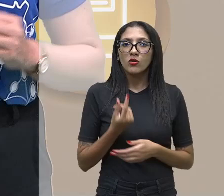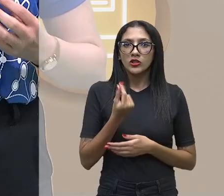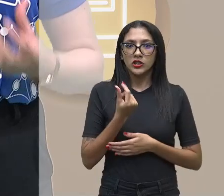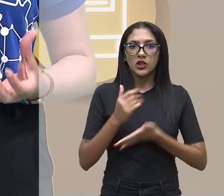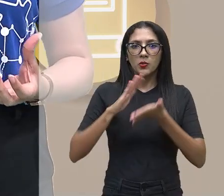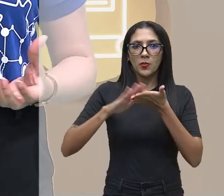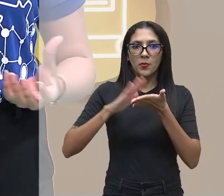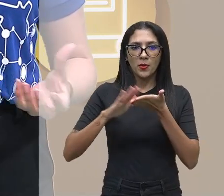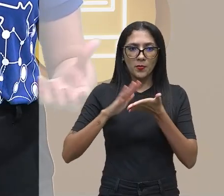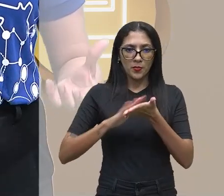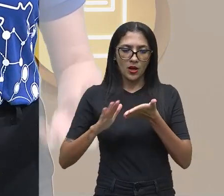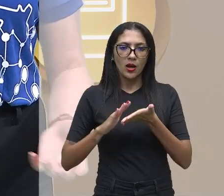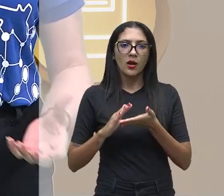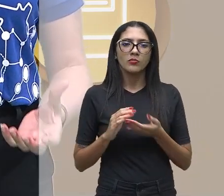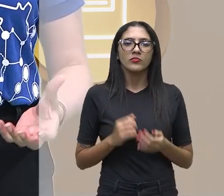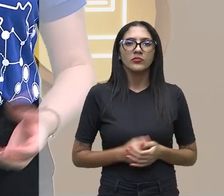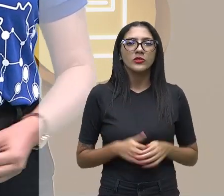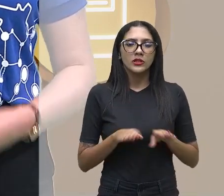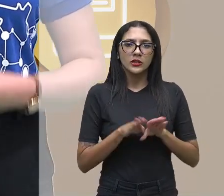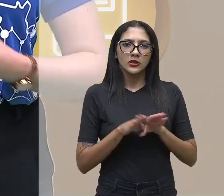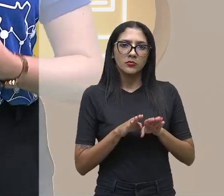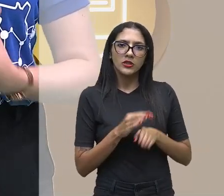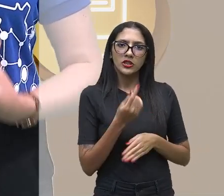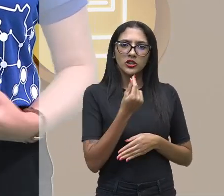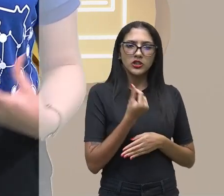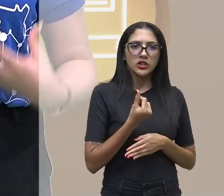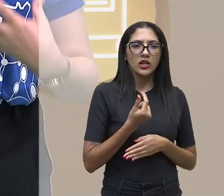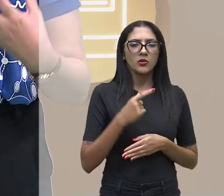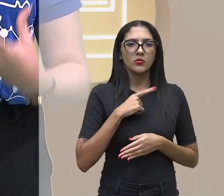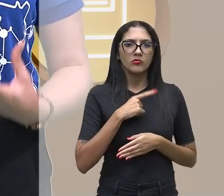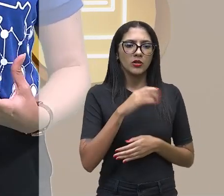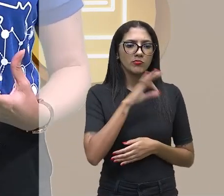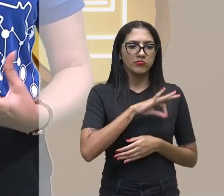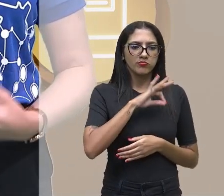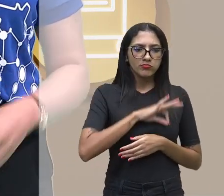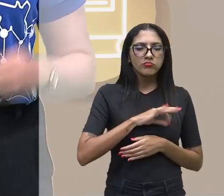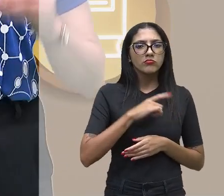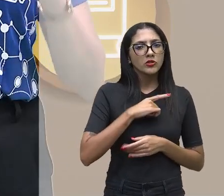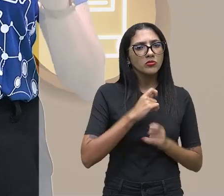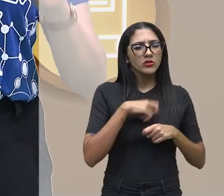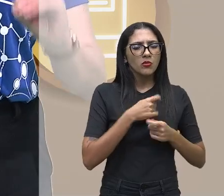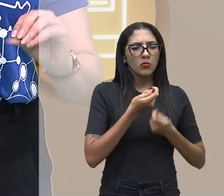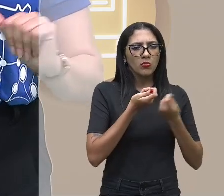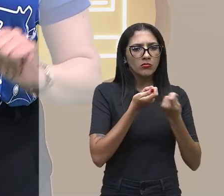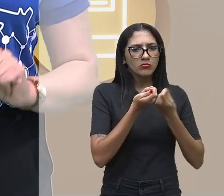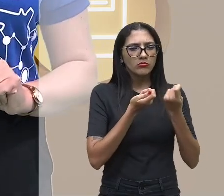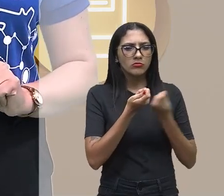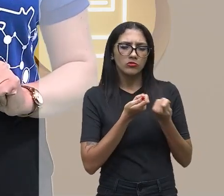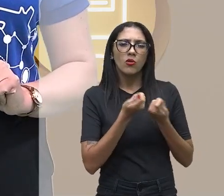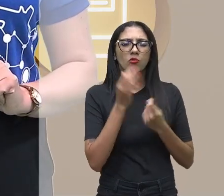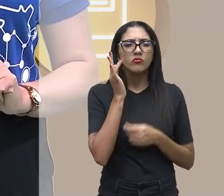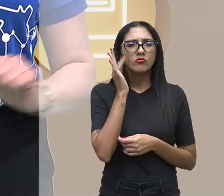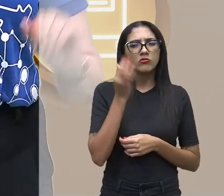despesas para que você possa investir o seu dinheiro de modo a ter recursos suficientes para eventuais emergências. Se